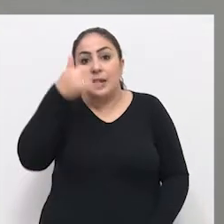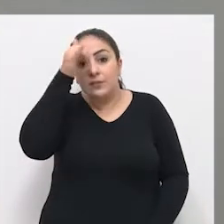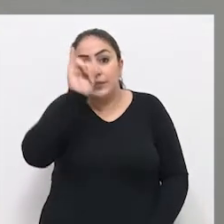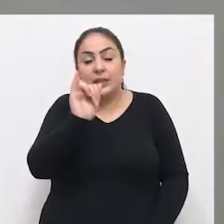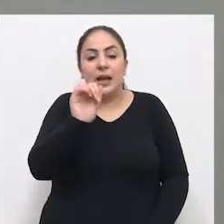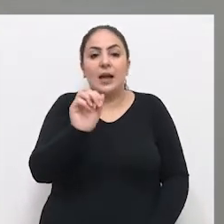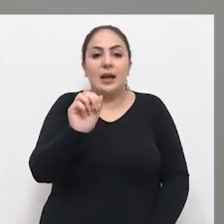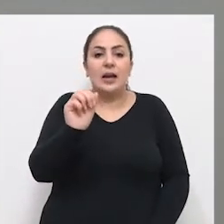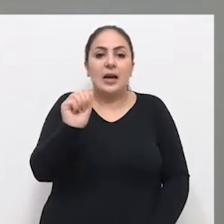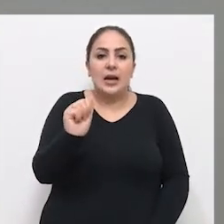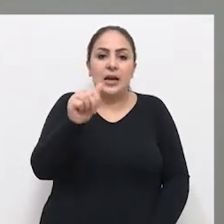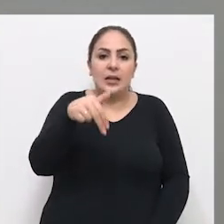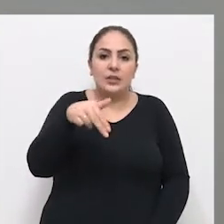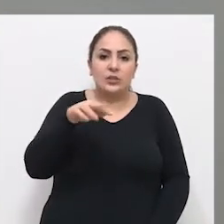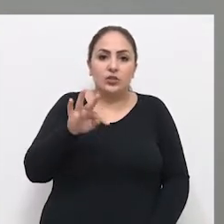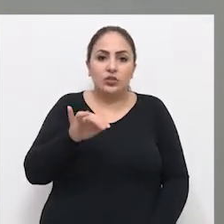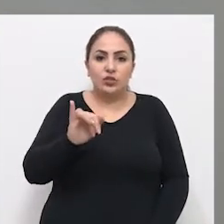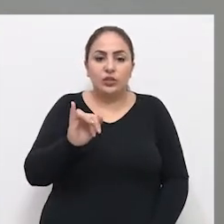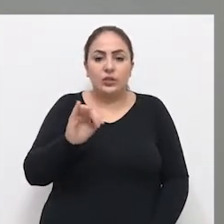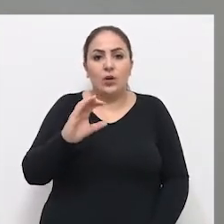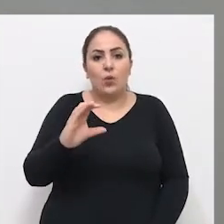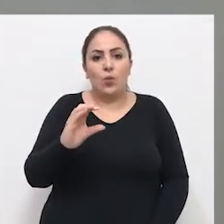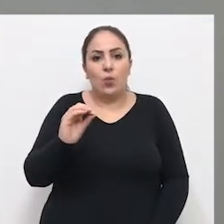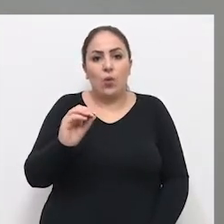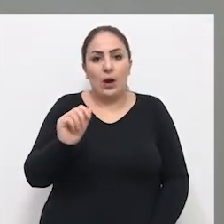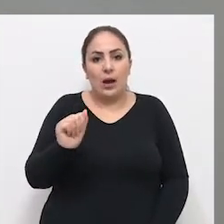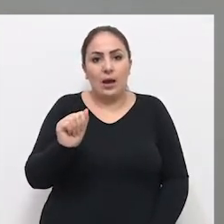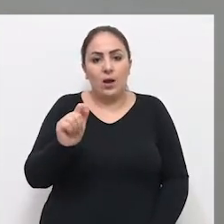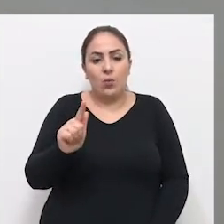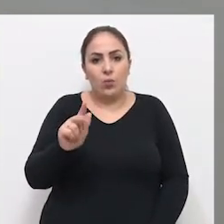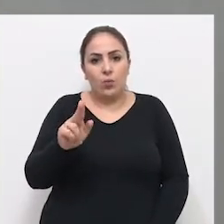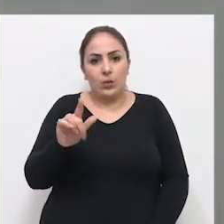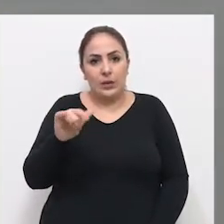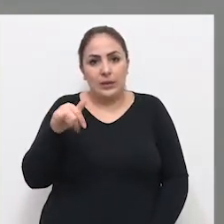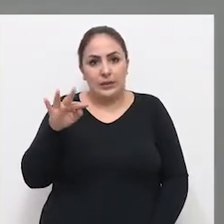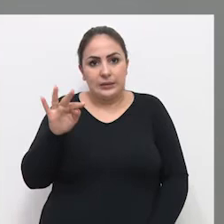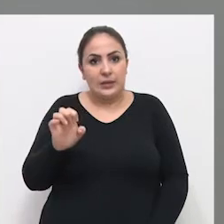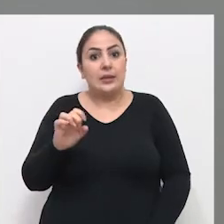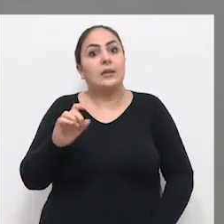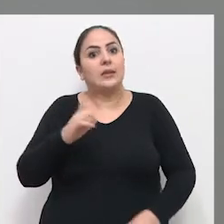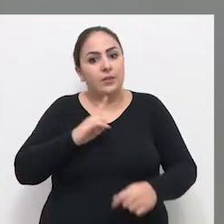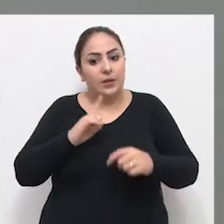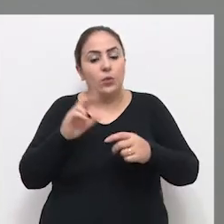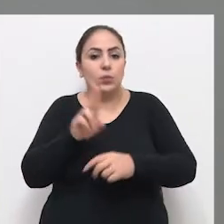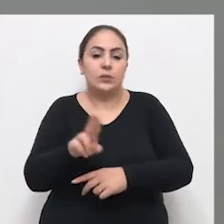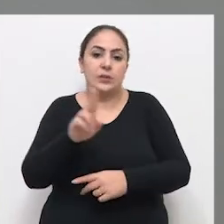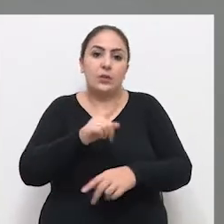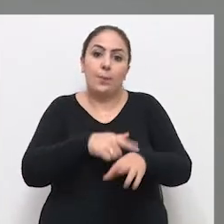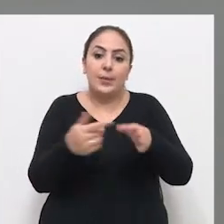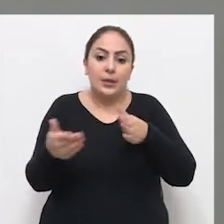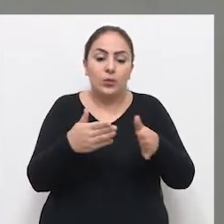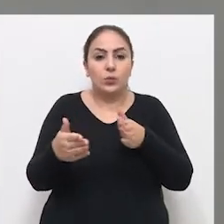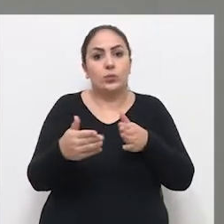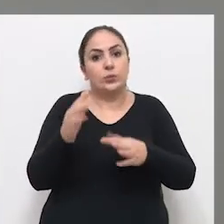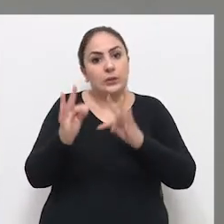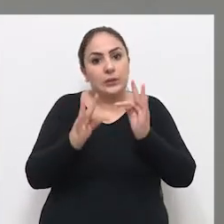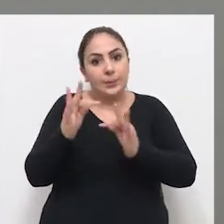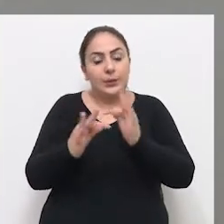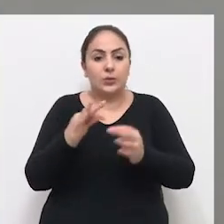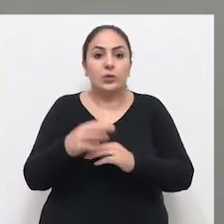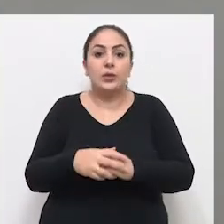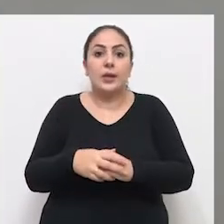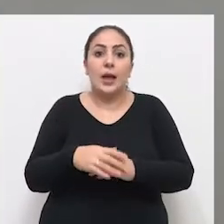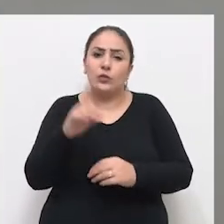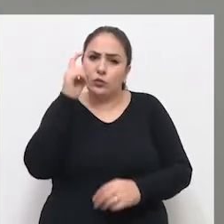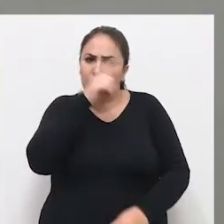anticoagulante que ele tem que receber enquanto está internado e durante o tempo necessário. Então, o tratamento é desse jeito, difícil a